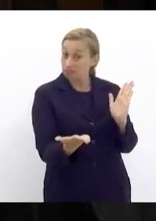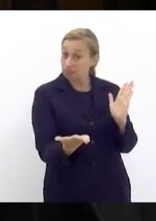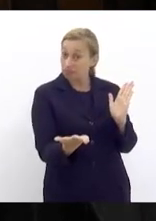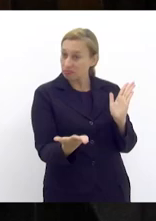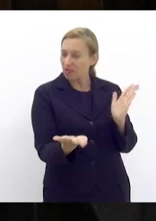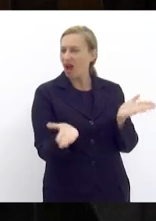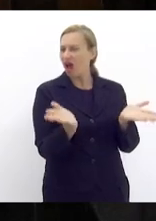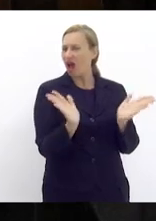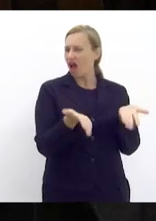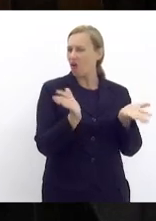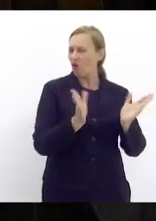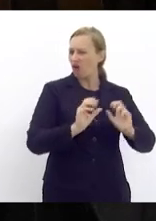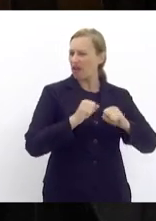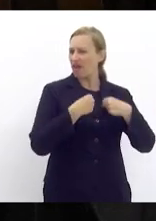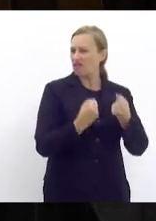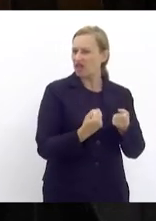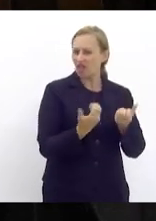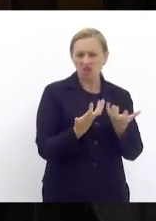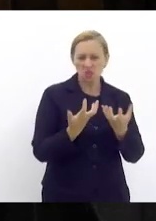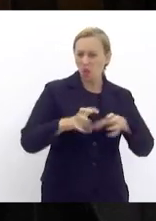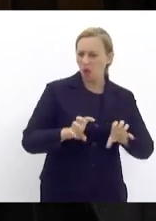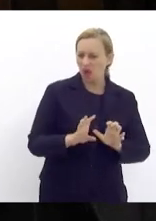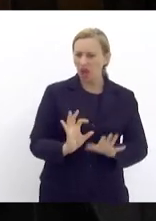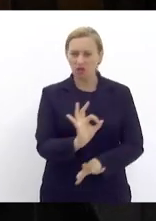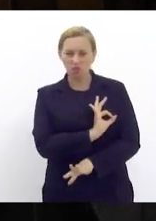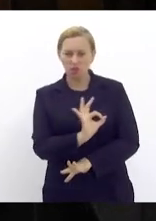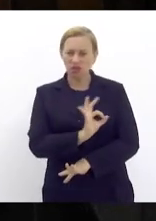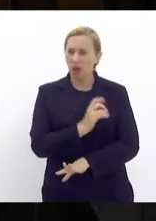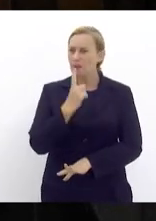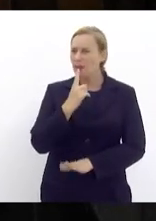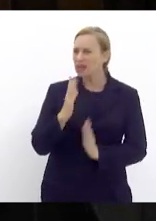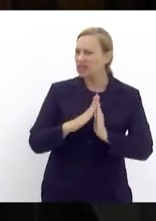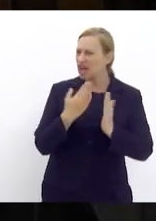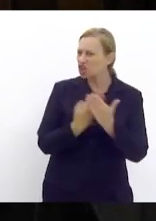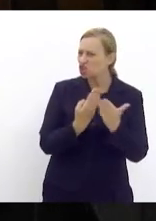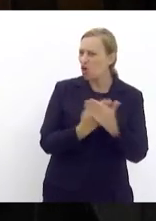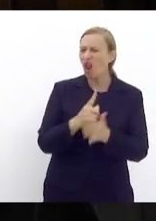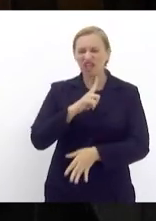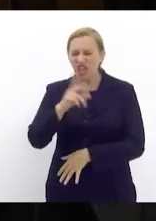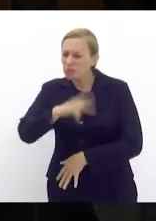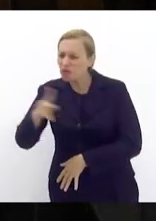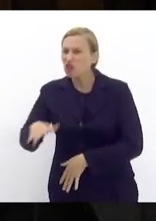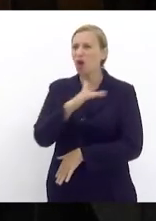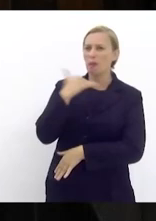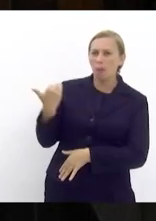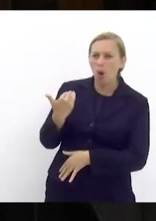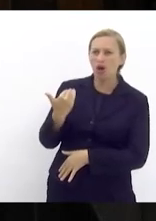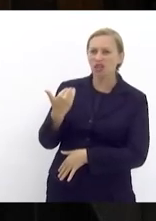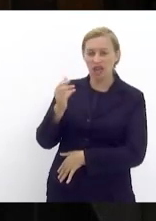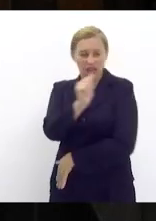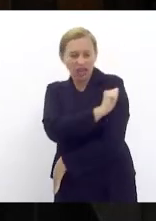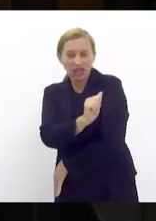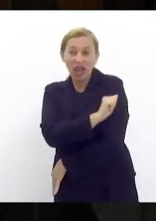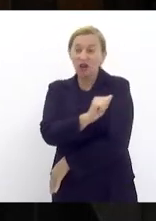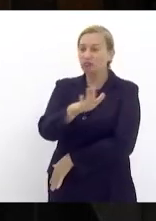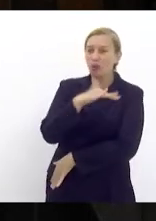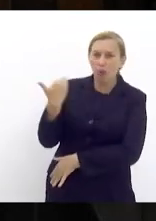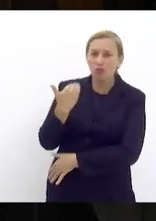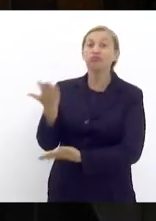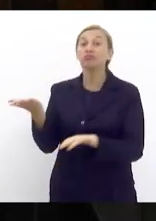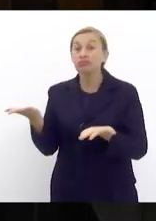Aí agora defender que não querem os policiais próximos das escolas. Tem professora sendo morta, tem crianças sendo mortas.